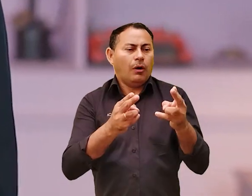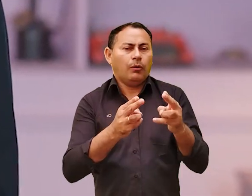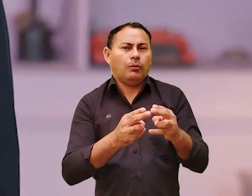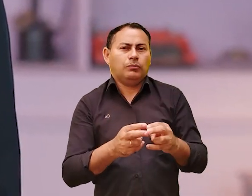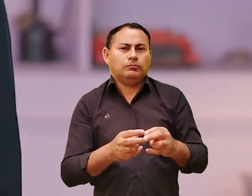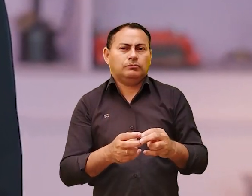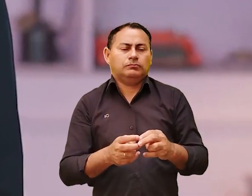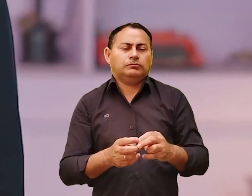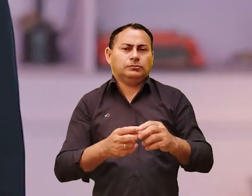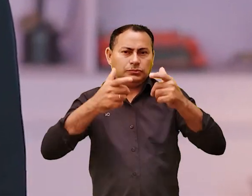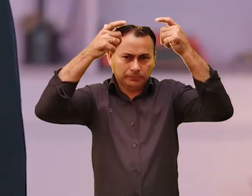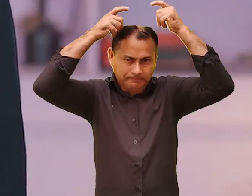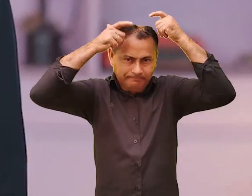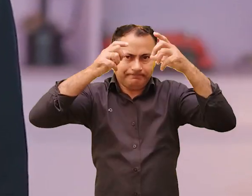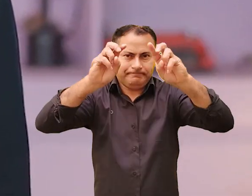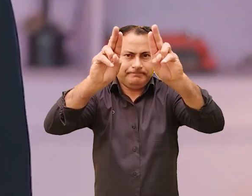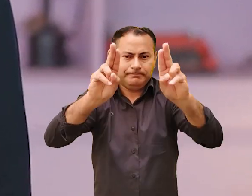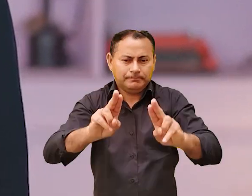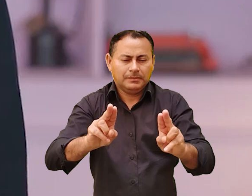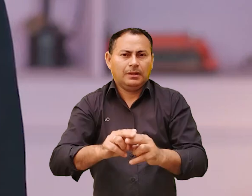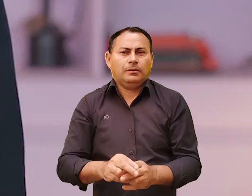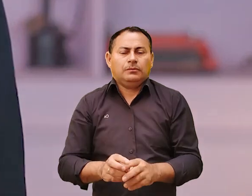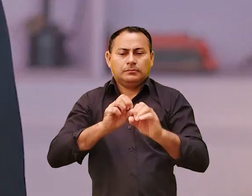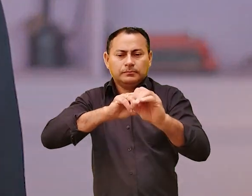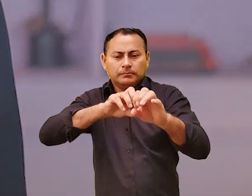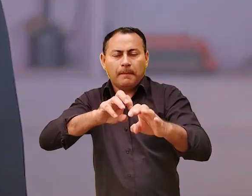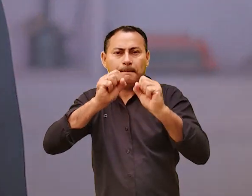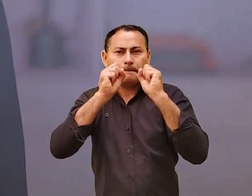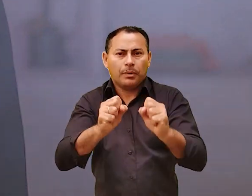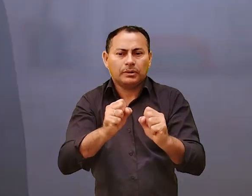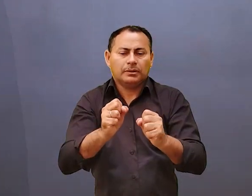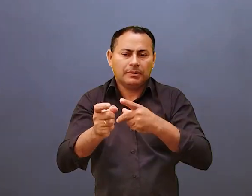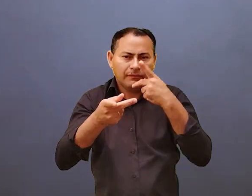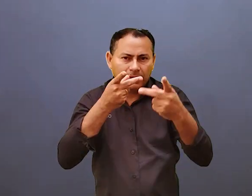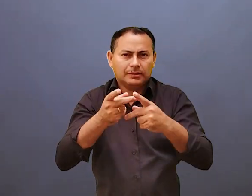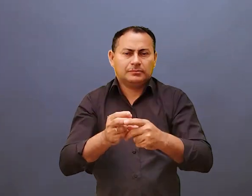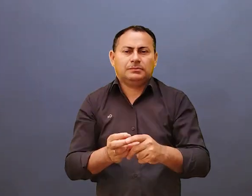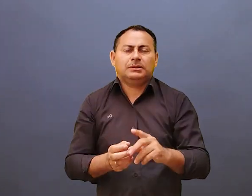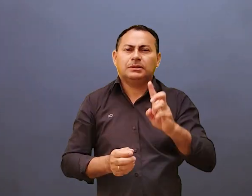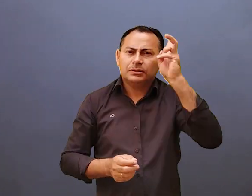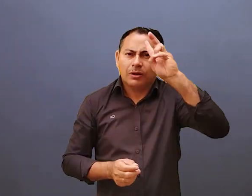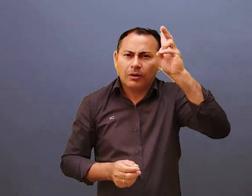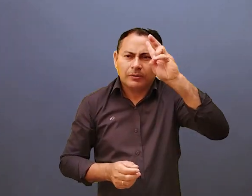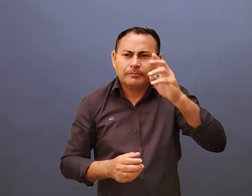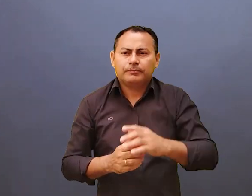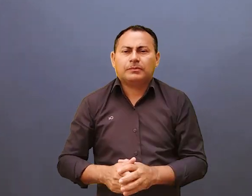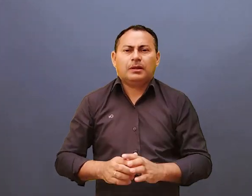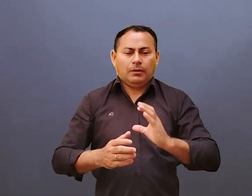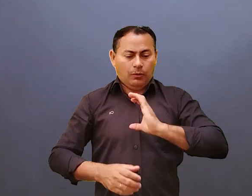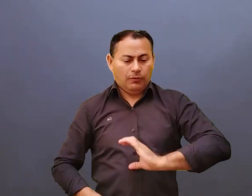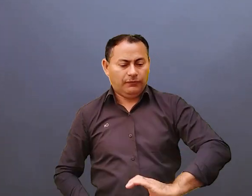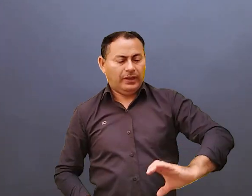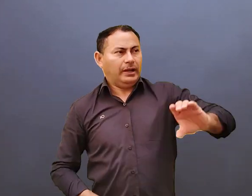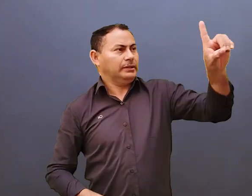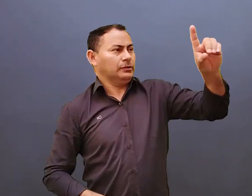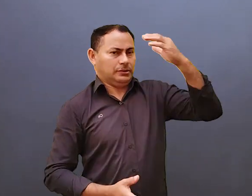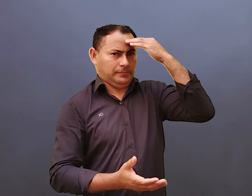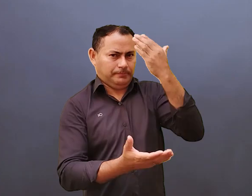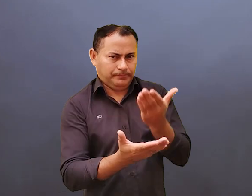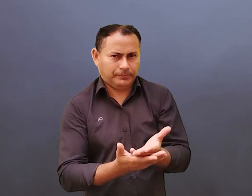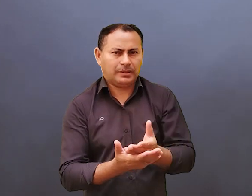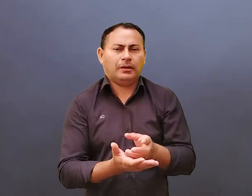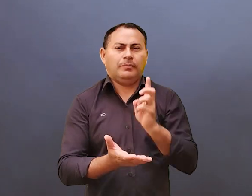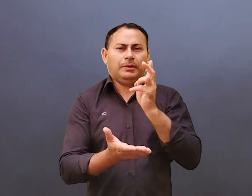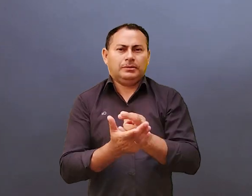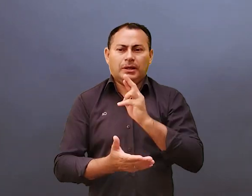era o de Nabucodonosor. Uma das lições que podemos tirar deste episódio é confiar em Deus, mesmo